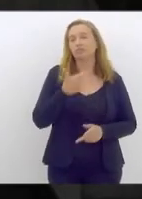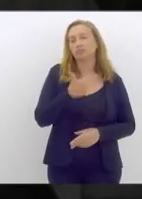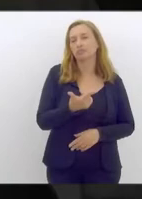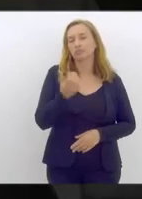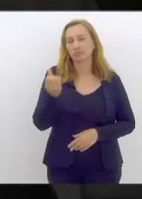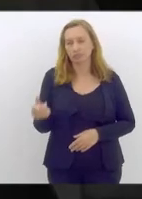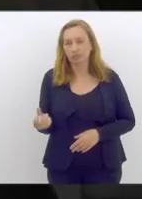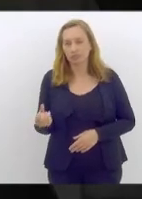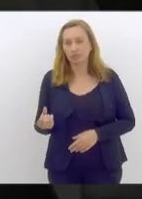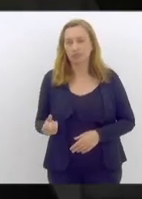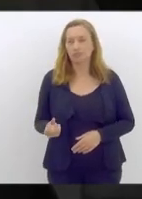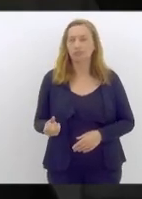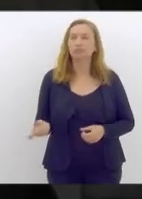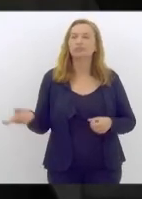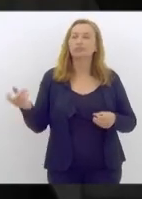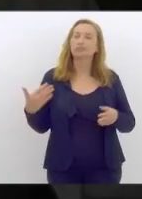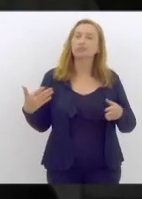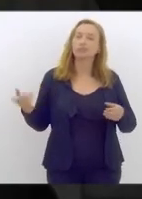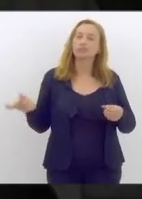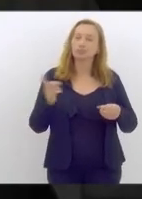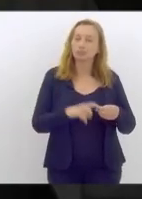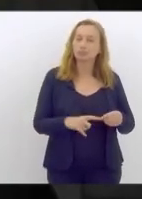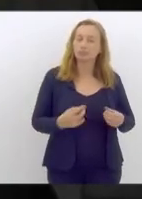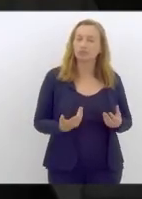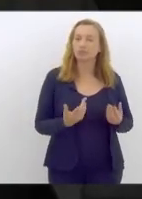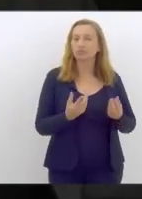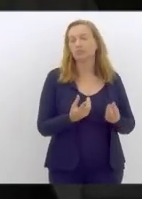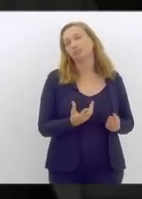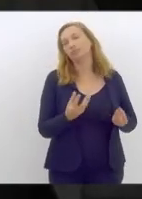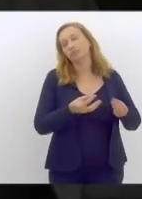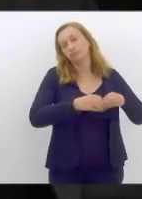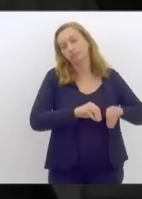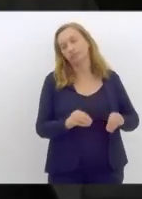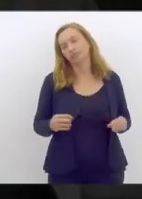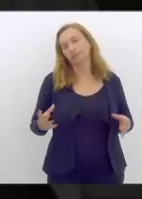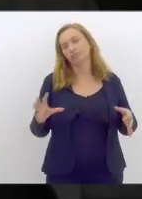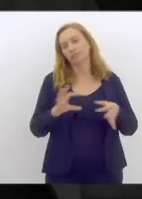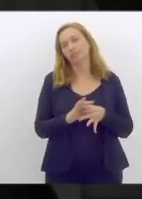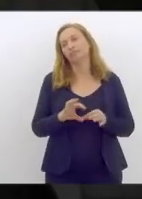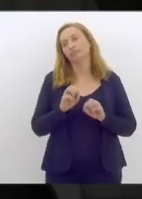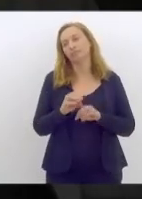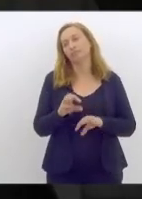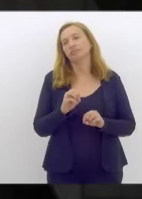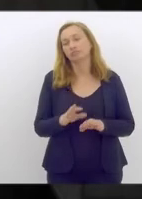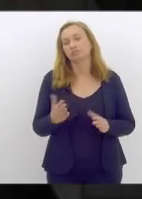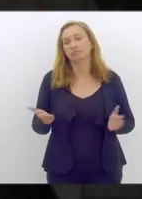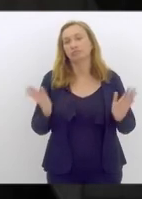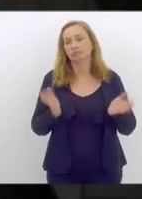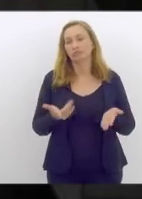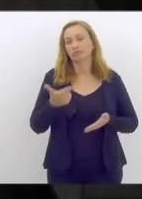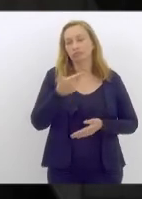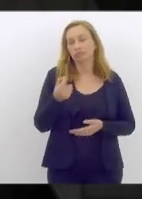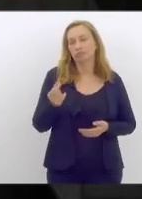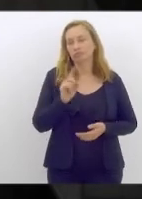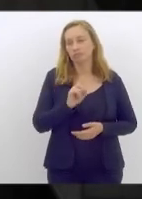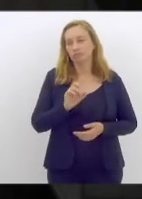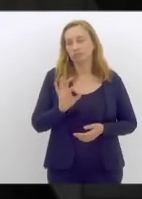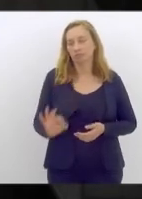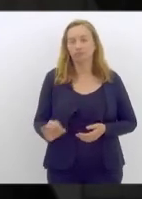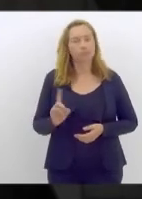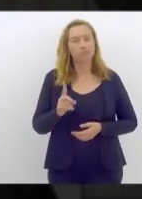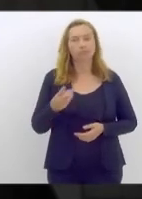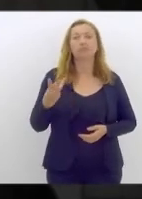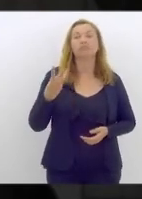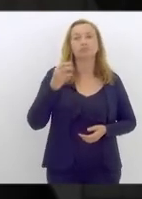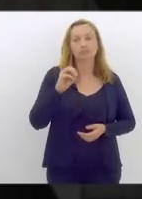a dru voltou a afetar a parcela do orçamento Federal vinculada da educação agora não mais chegando a 20%, mas podemos chegar a